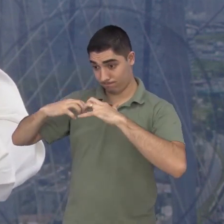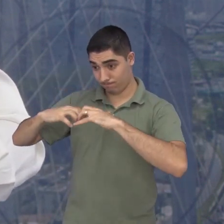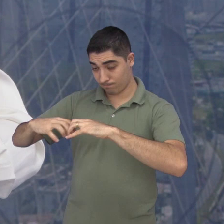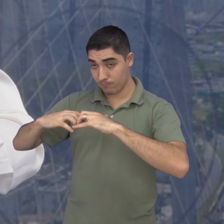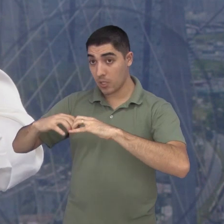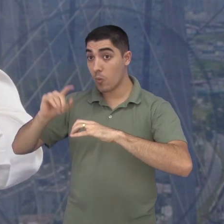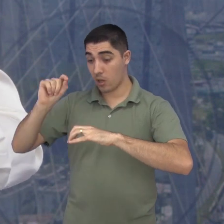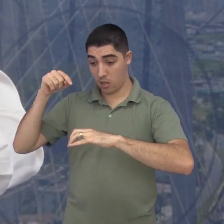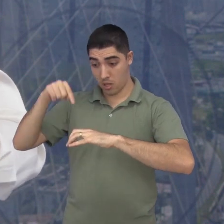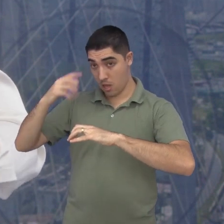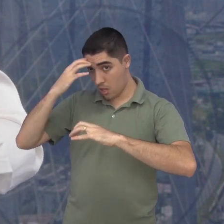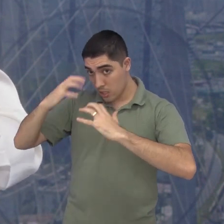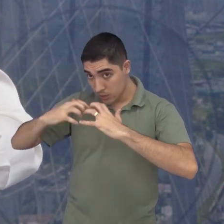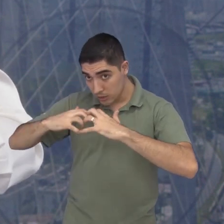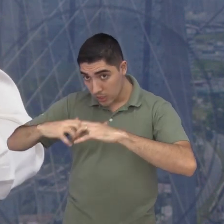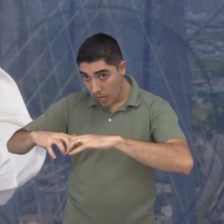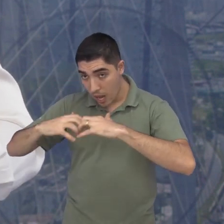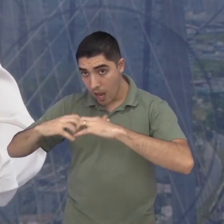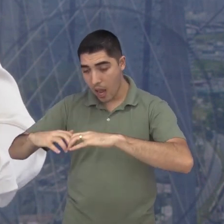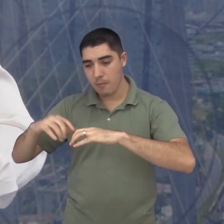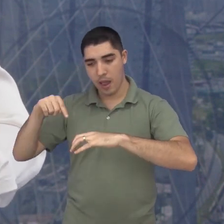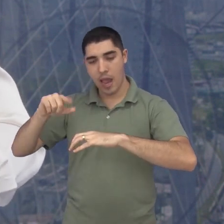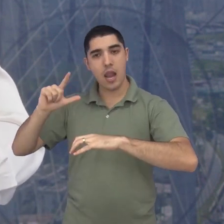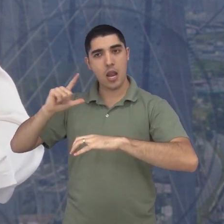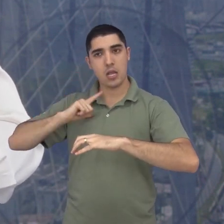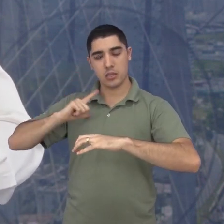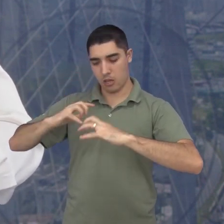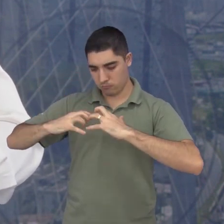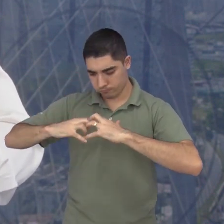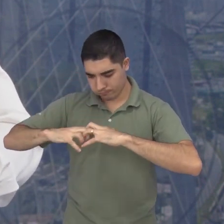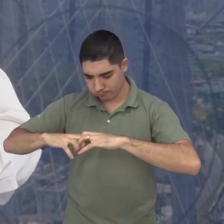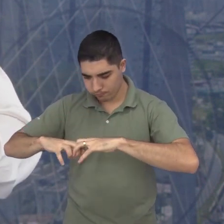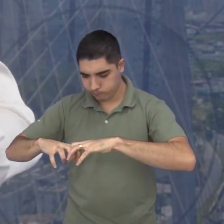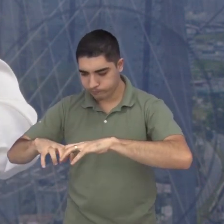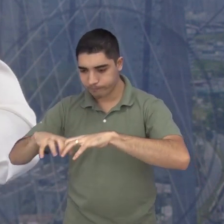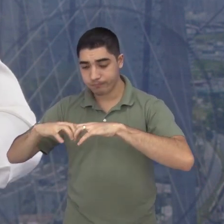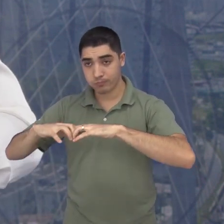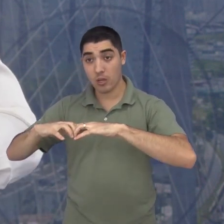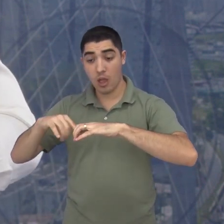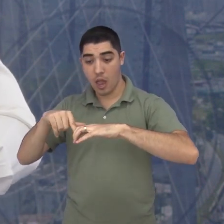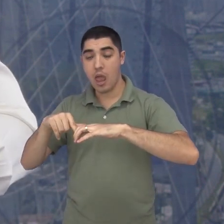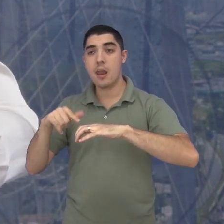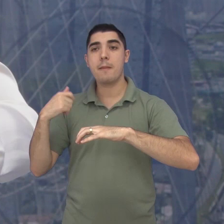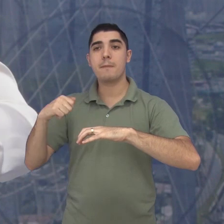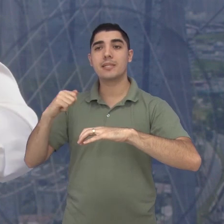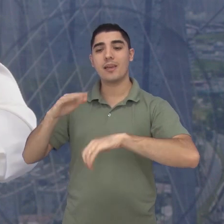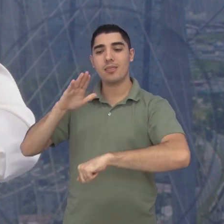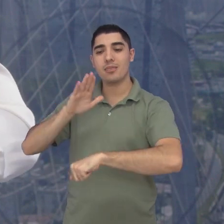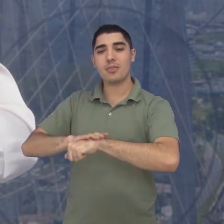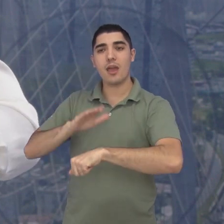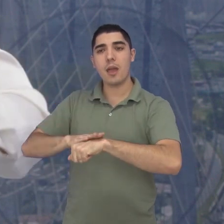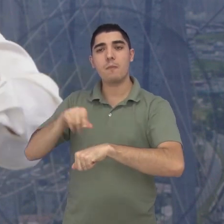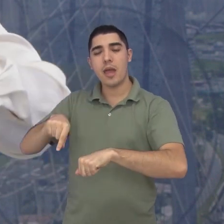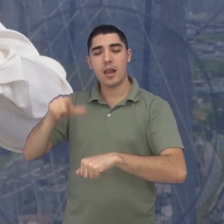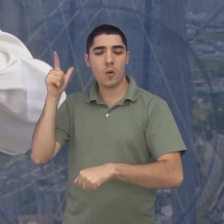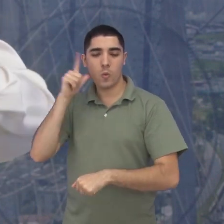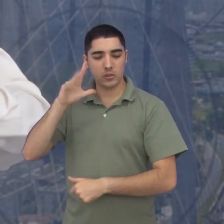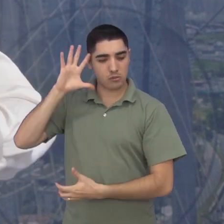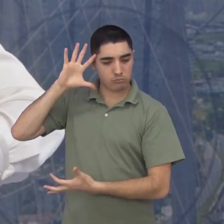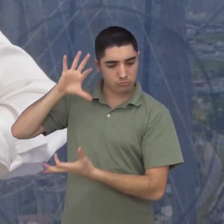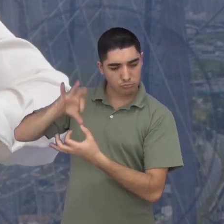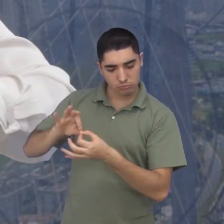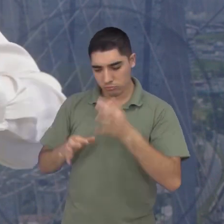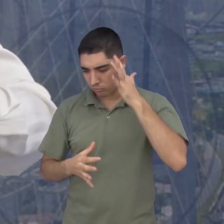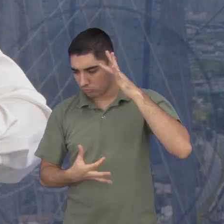esquecer que ele é um órgão, que ele tem a neuroplasticidade, então eu preciso de um tempo para acomodar, assimilar e depois